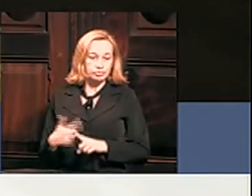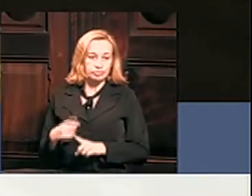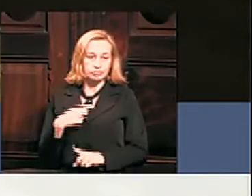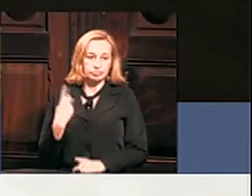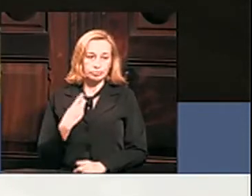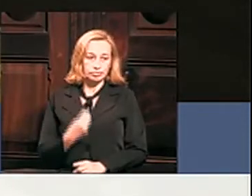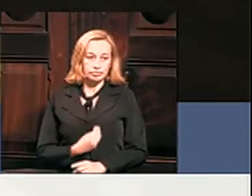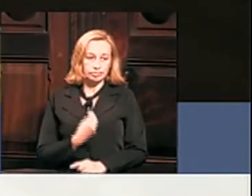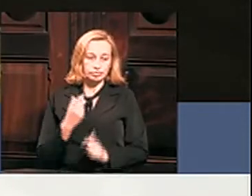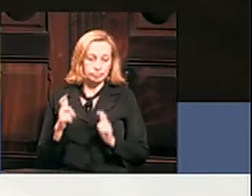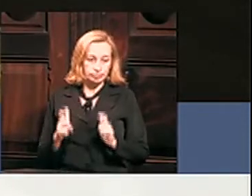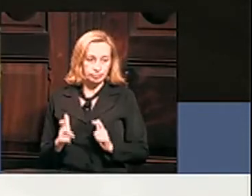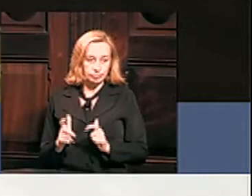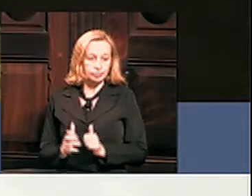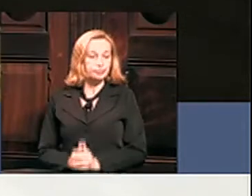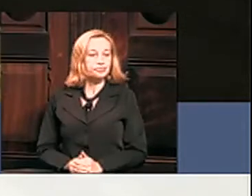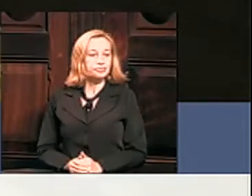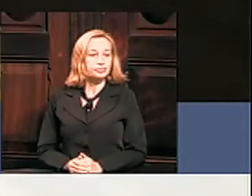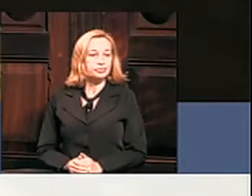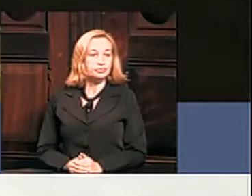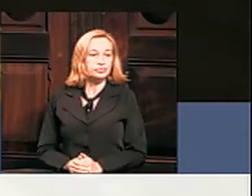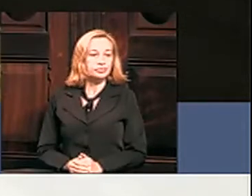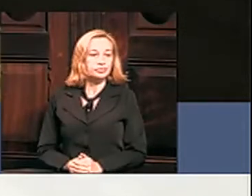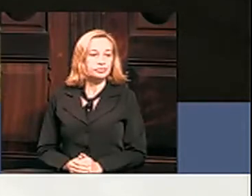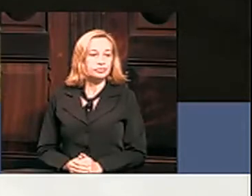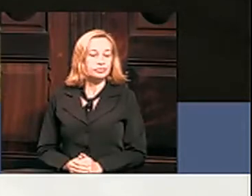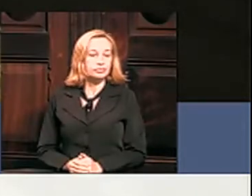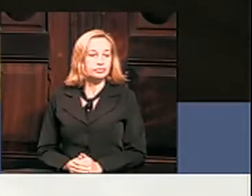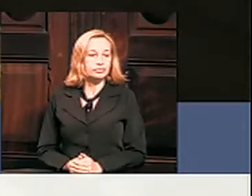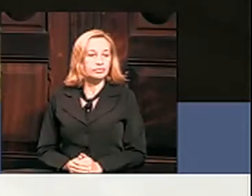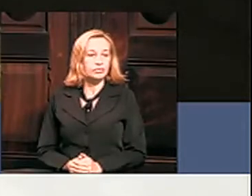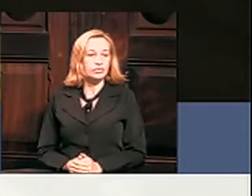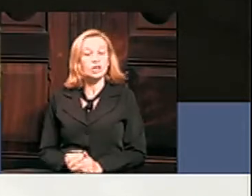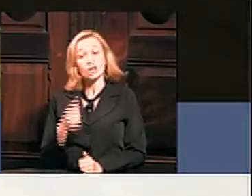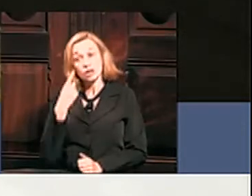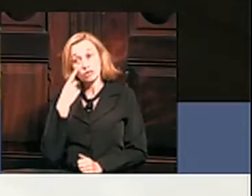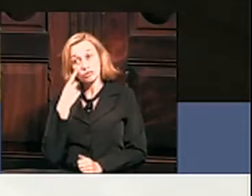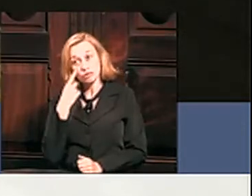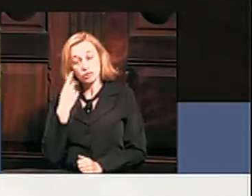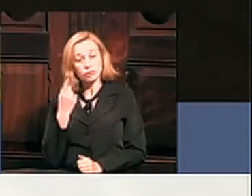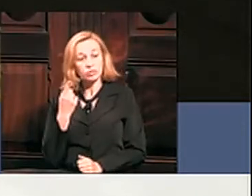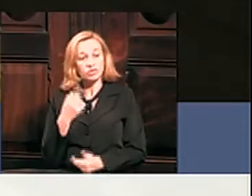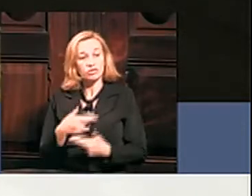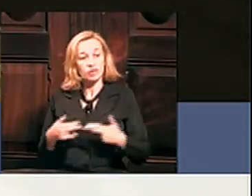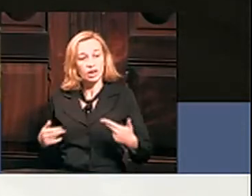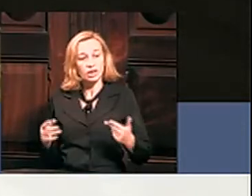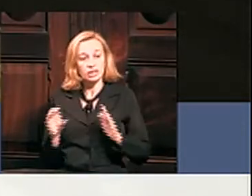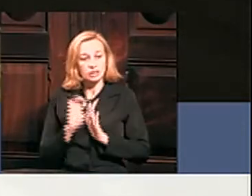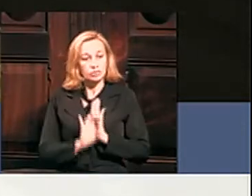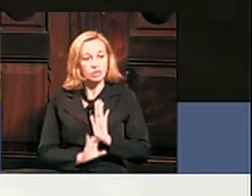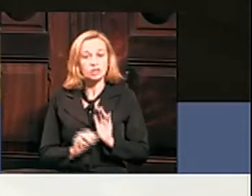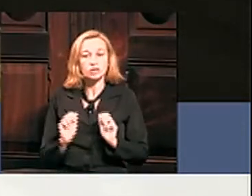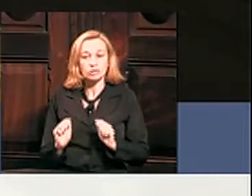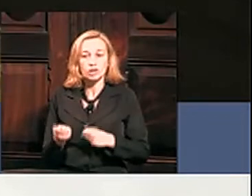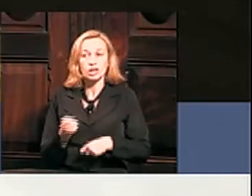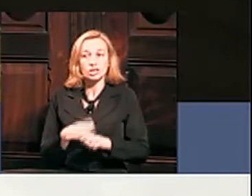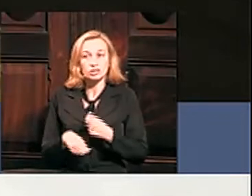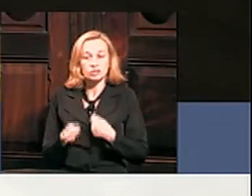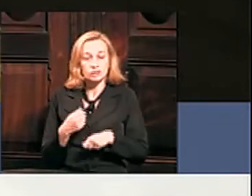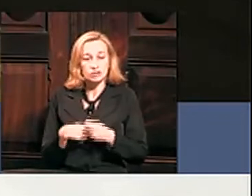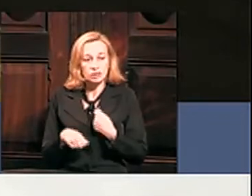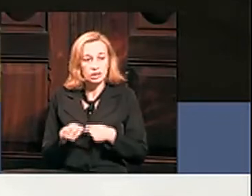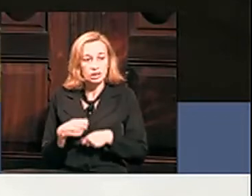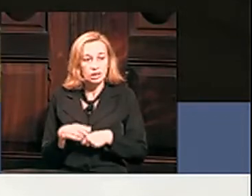da casa várias emendas que foram negociadas